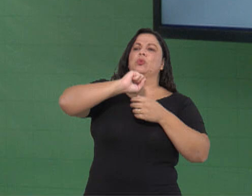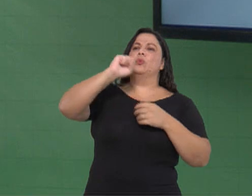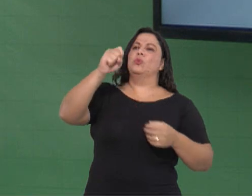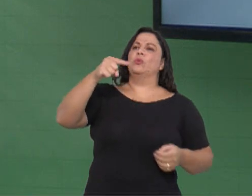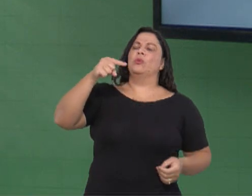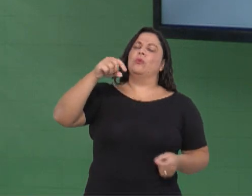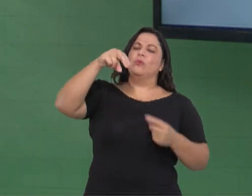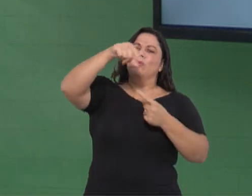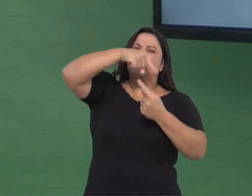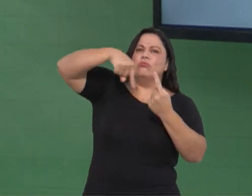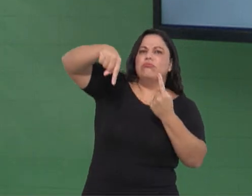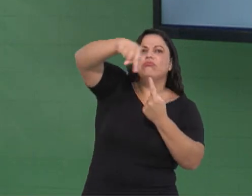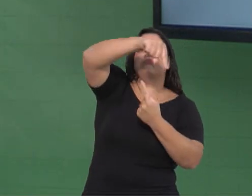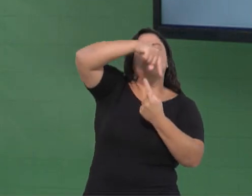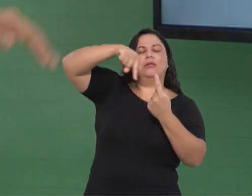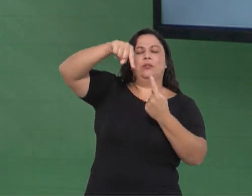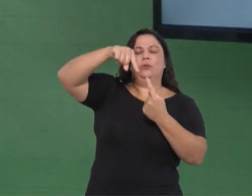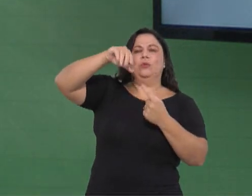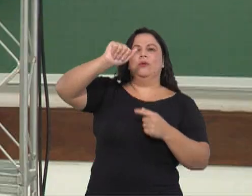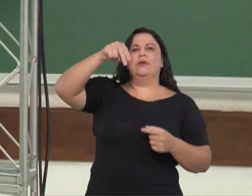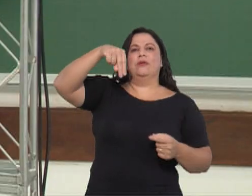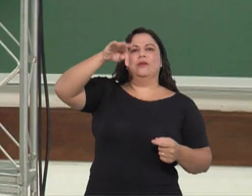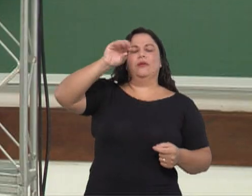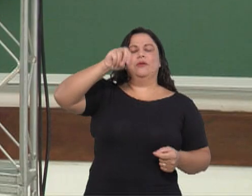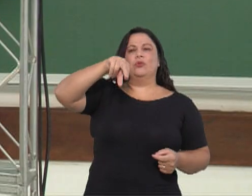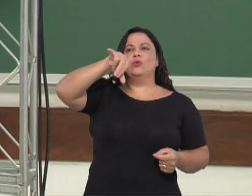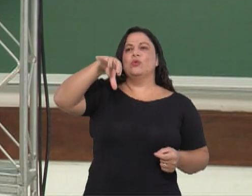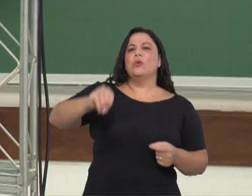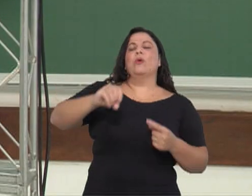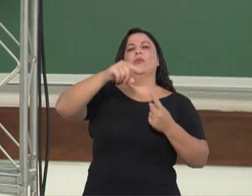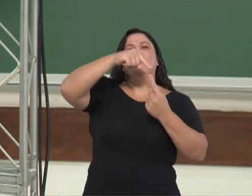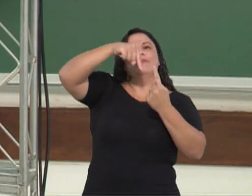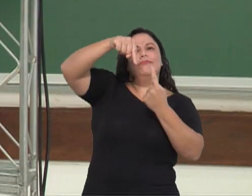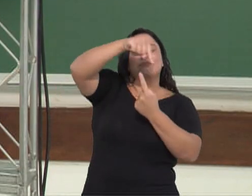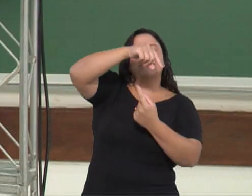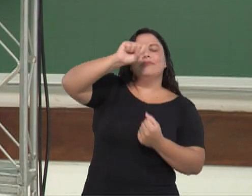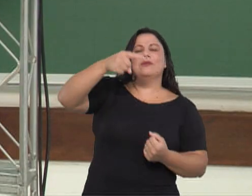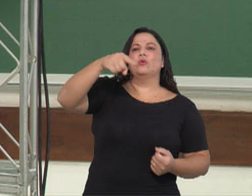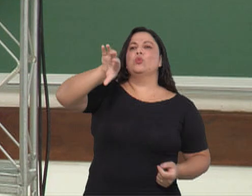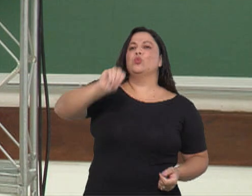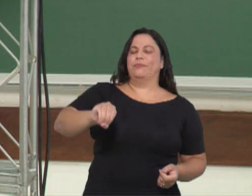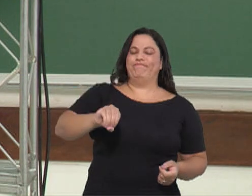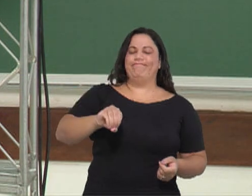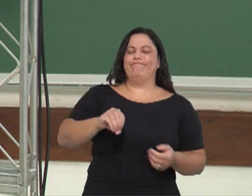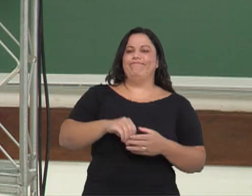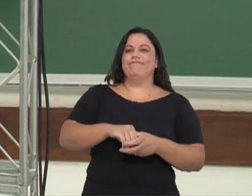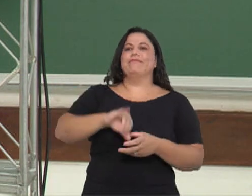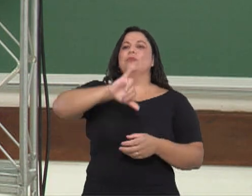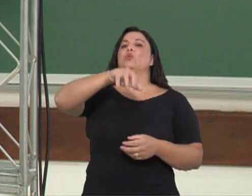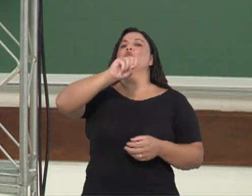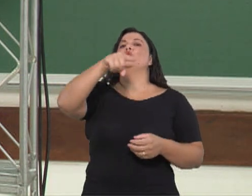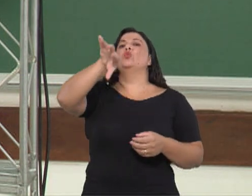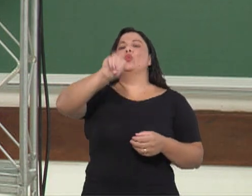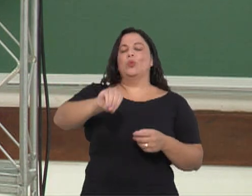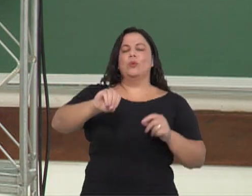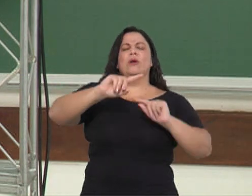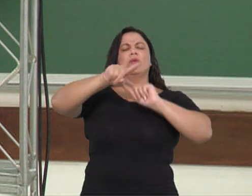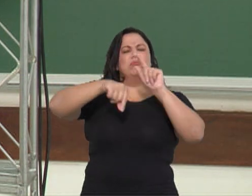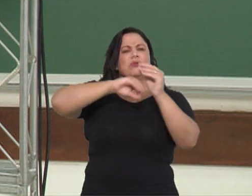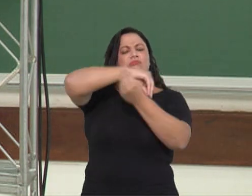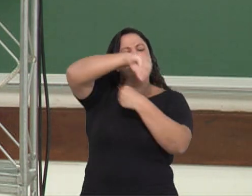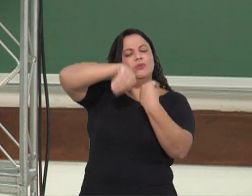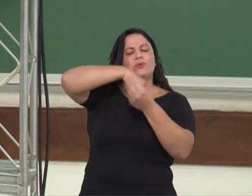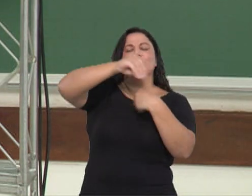e São João. Então, a ligação é com a religião católica. Indígena? Não. A festa junina não tem elementos